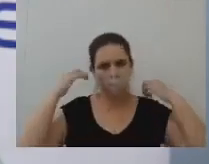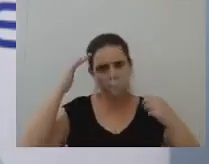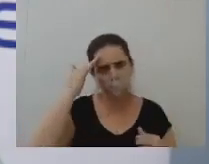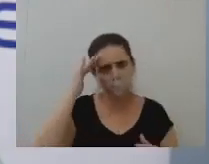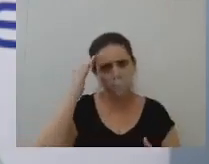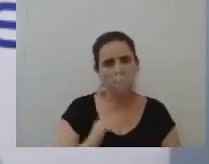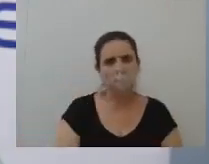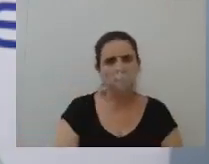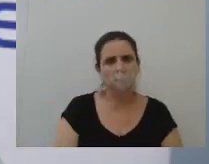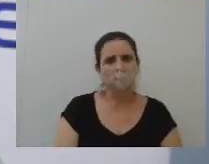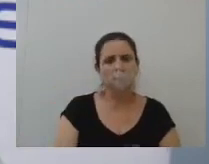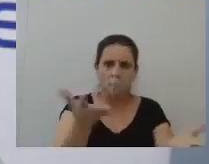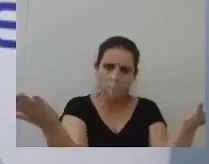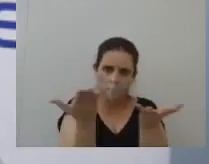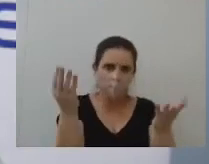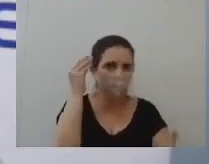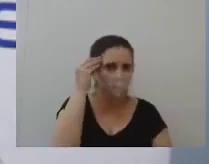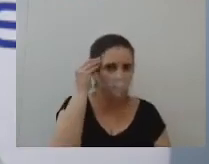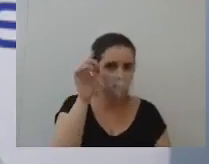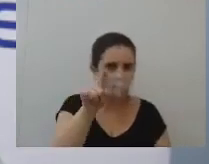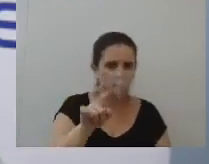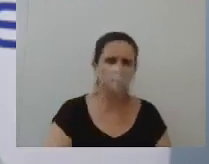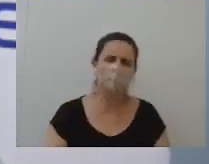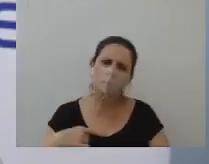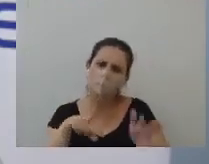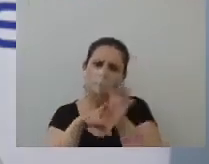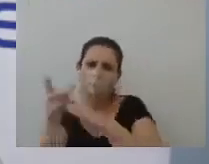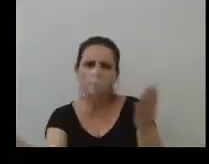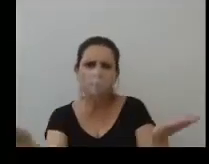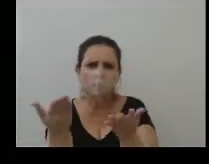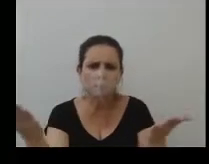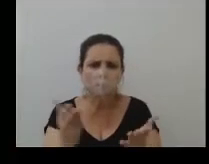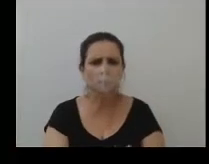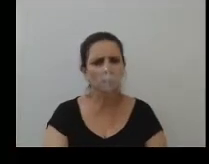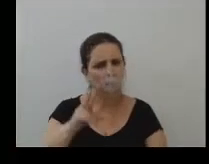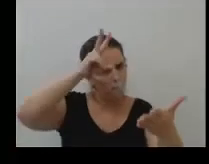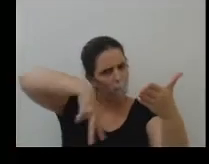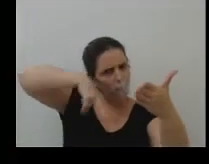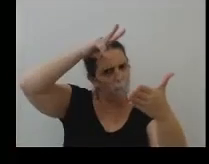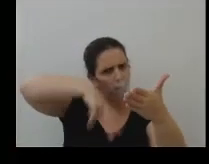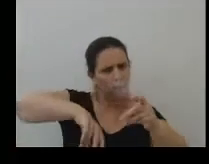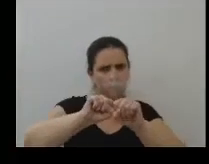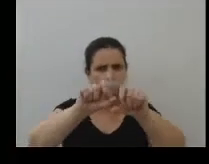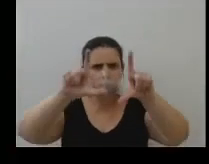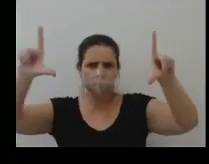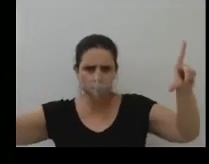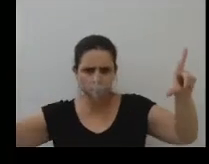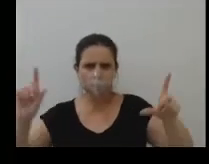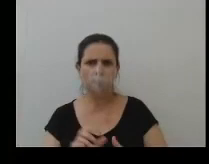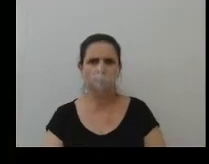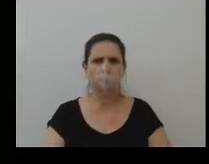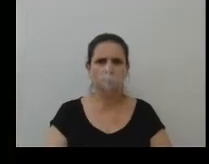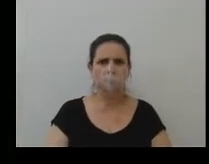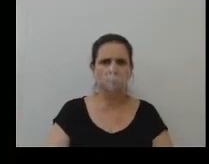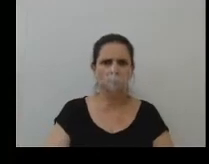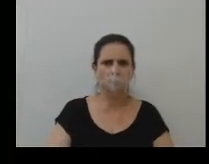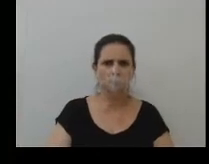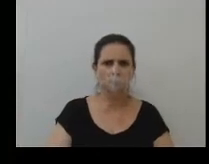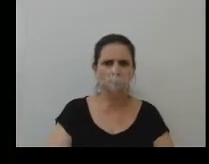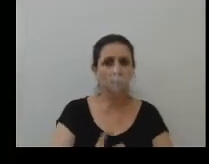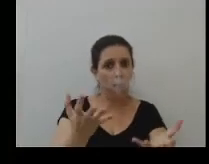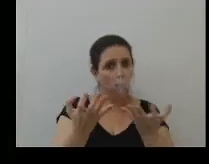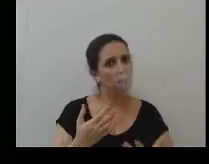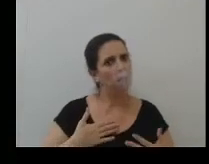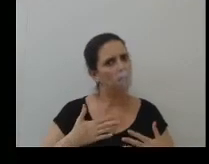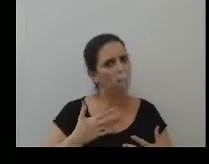Sacaram? Deixa eu testar vocês. Olha essa questão aí. Dá uma lida, está na sua tela ela. E eu